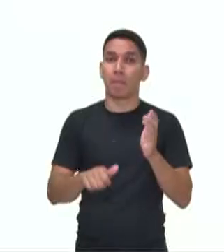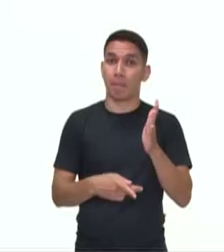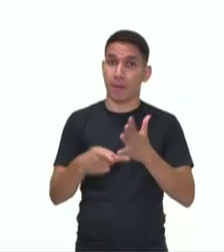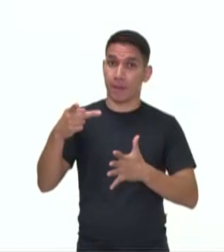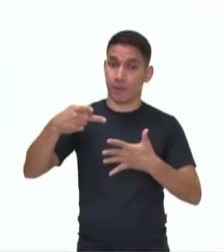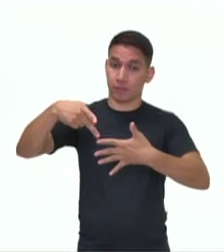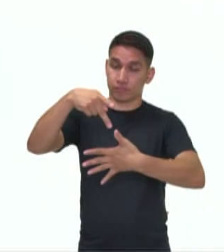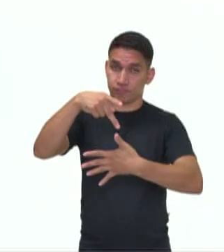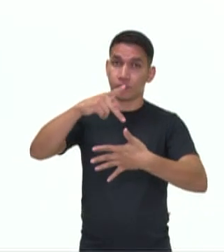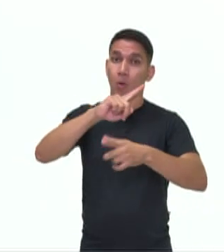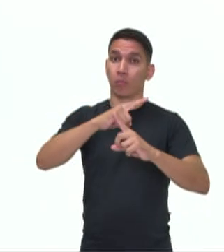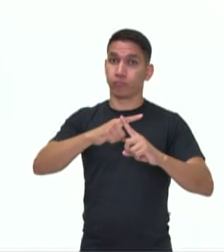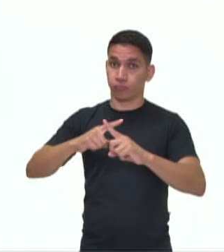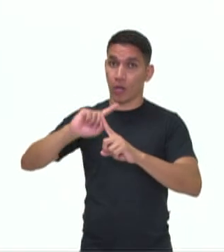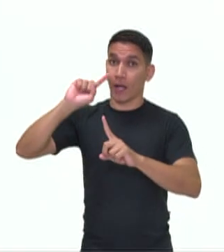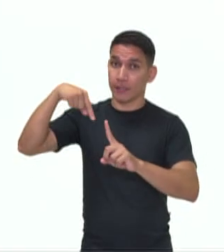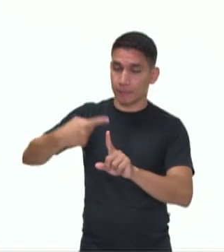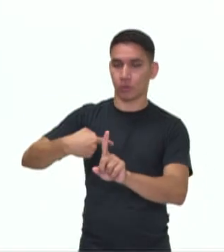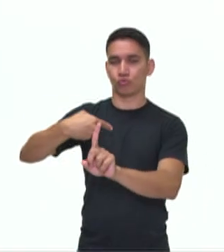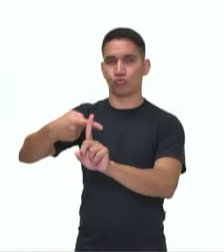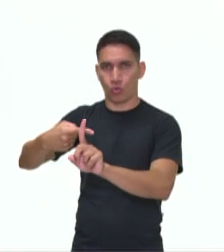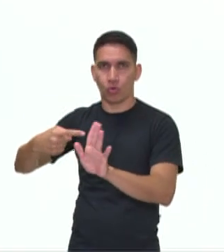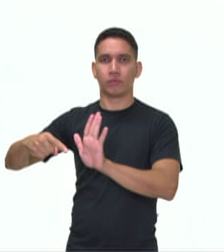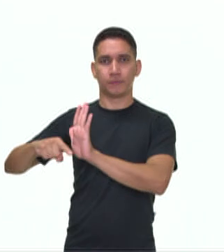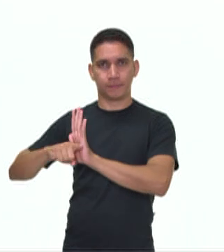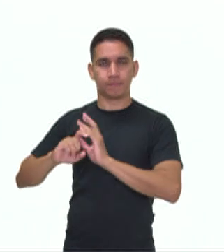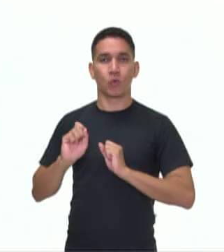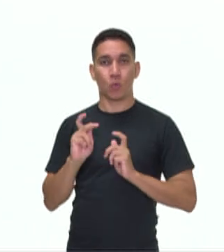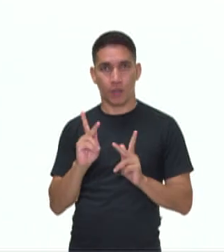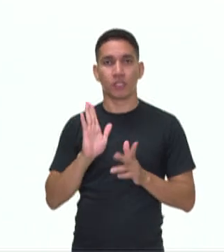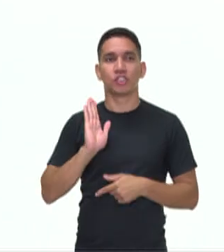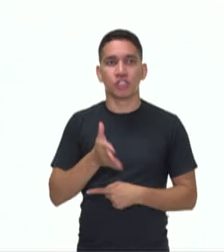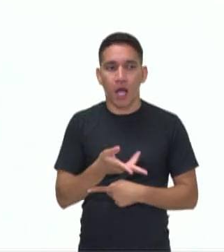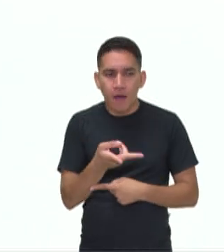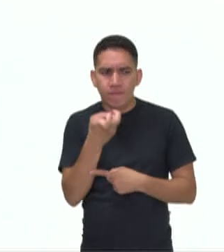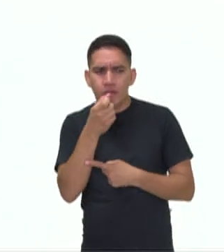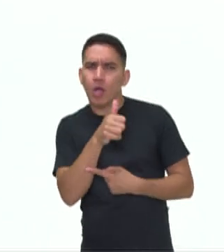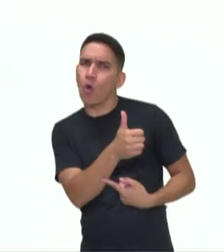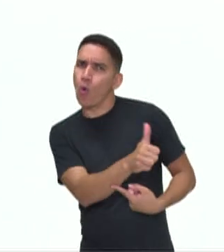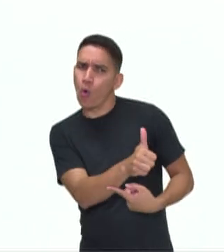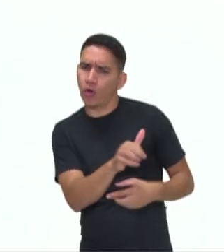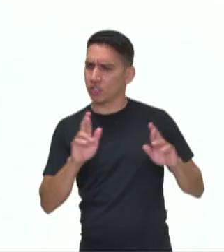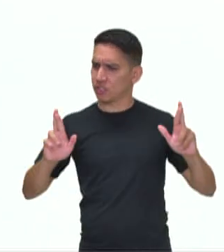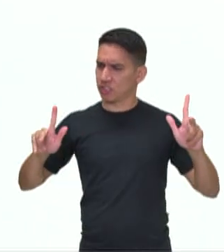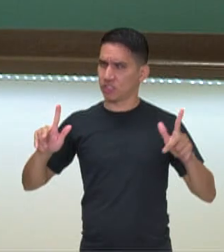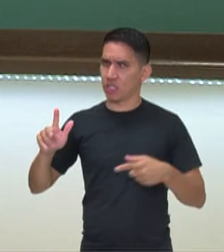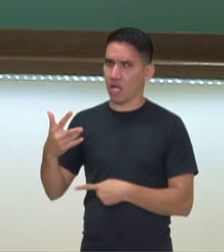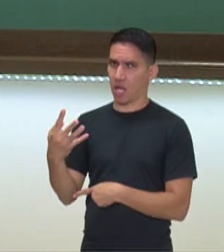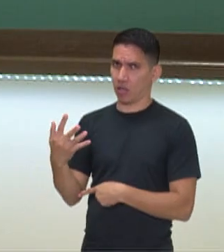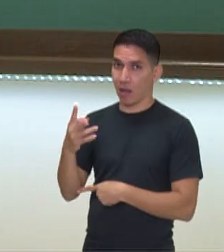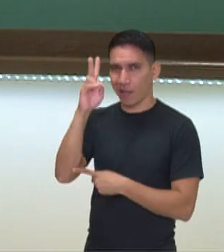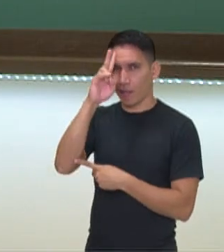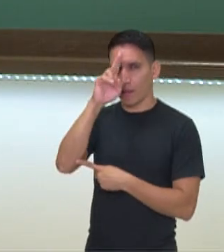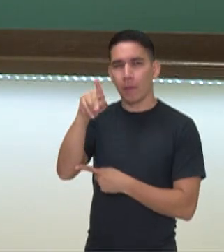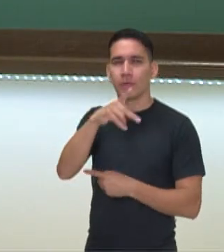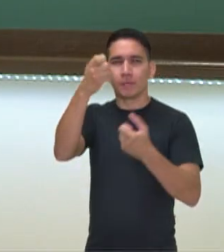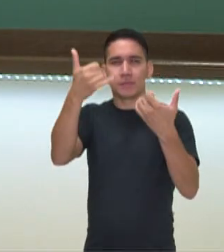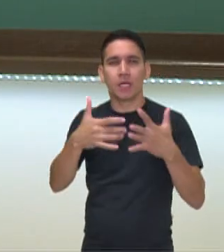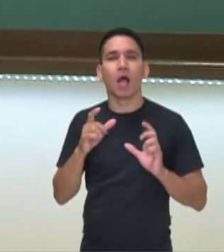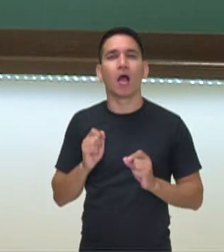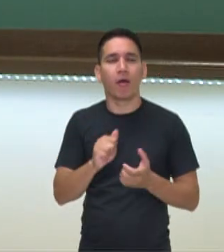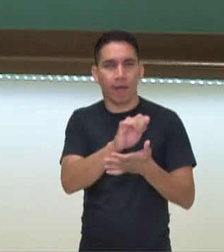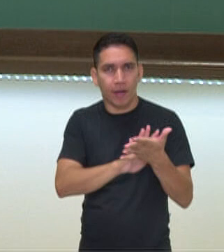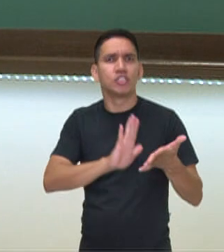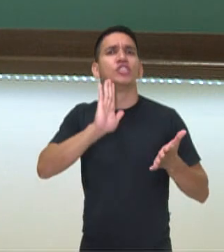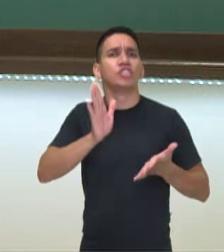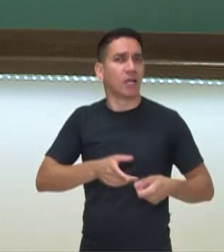depois a soma e a subtração. A gente já viu que deu 11 e 11 é diferente de 14. Lembra que quando a professora estava explicando o exercício, a